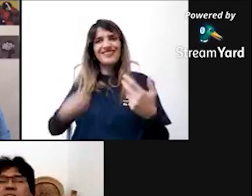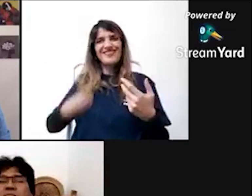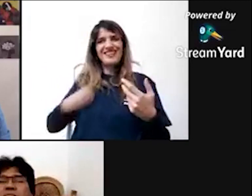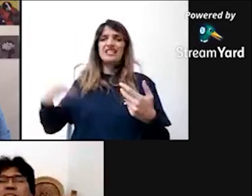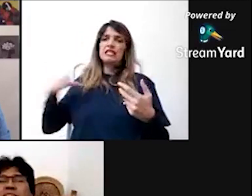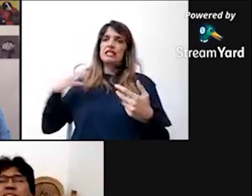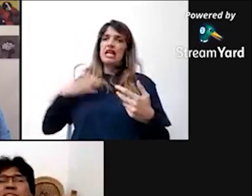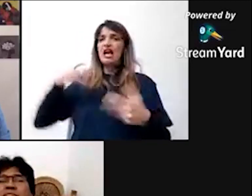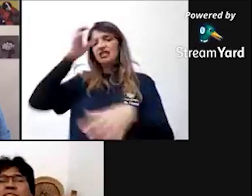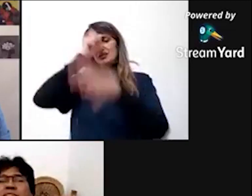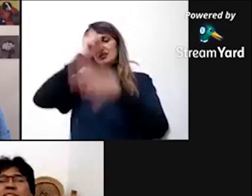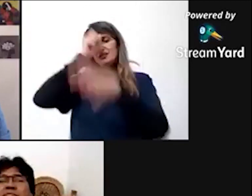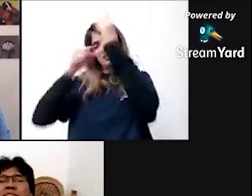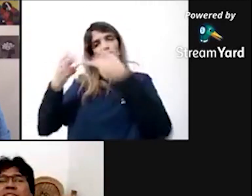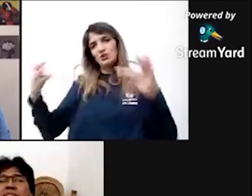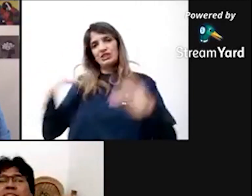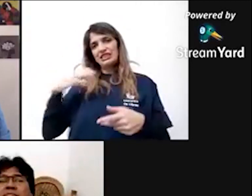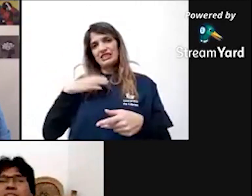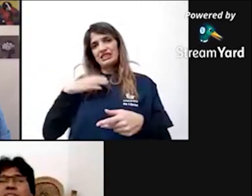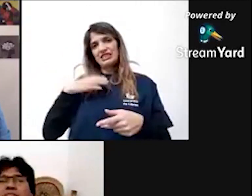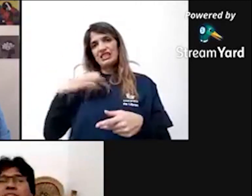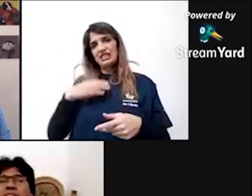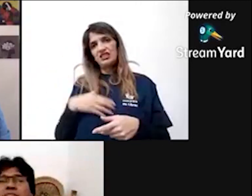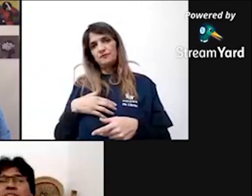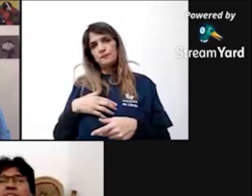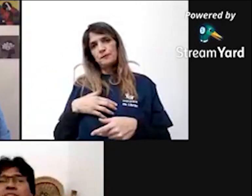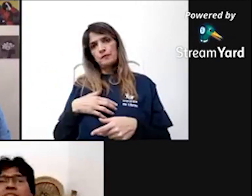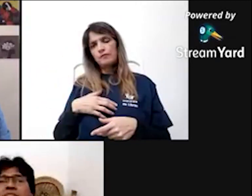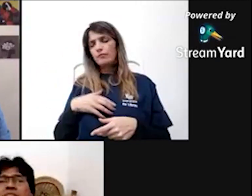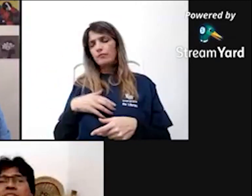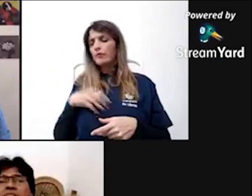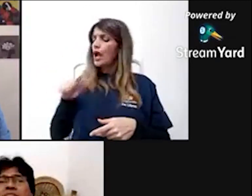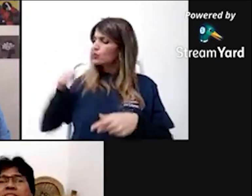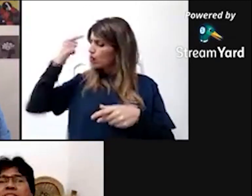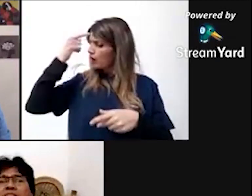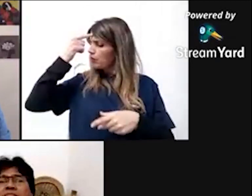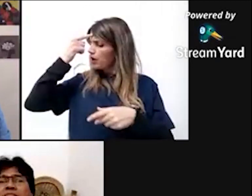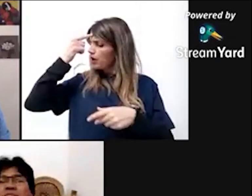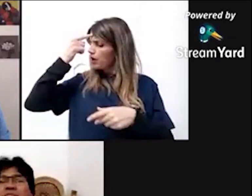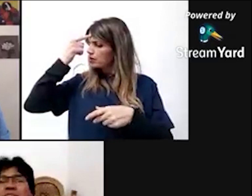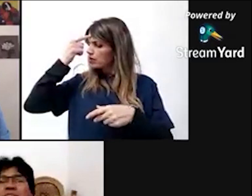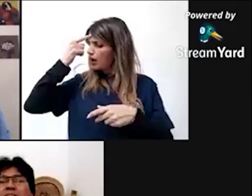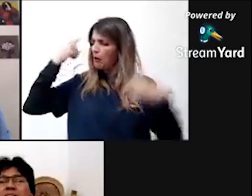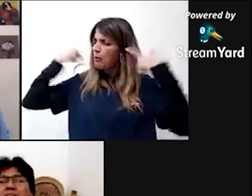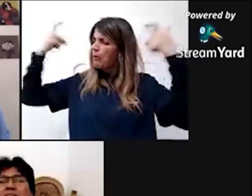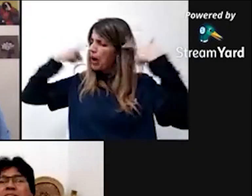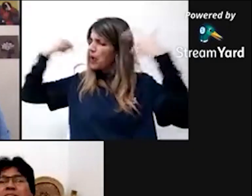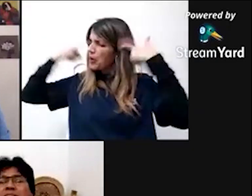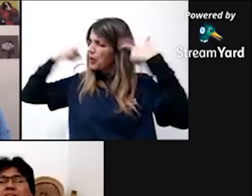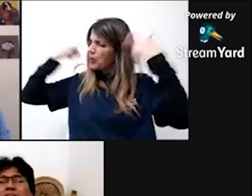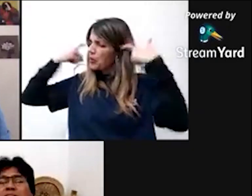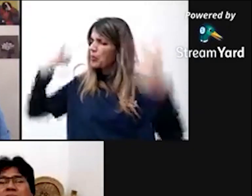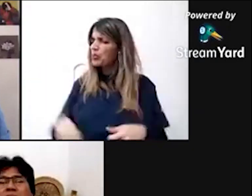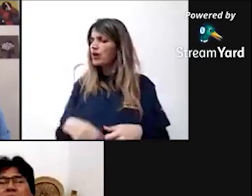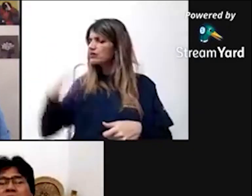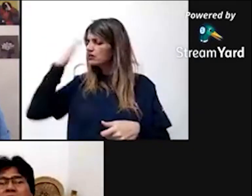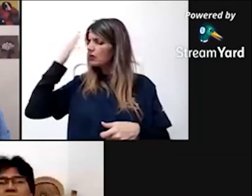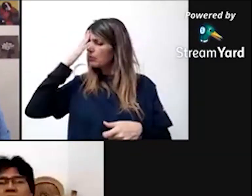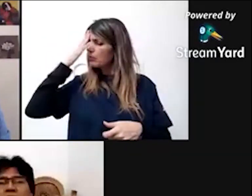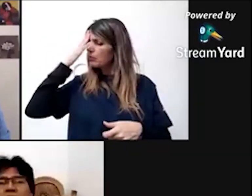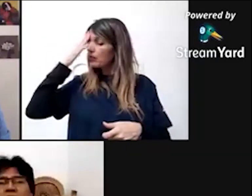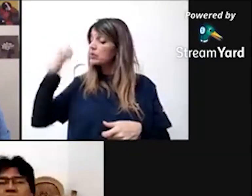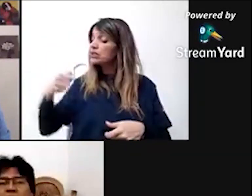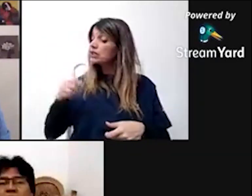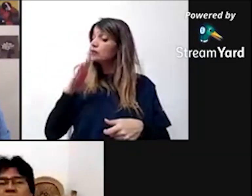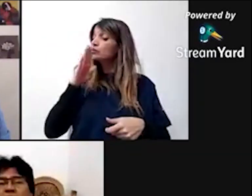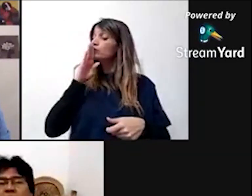da cidade. Sua cabeça está muito barulhenta. Para a gente ouvir o nosso avô rio, a gente tem que saber fazer silêncio.